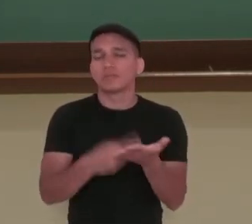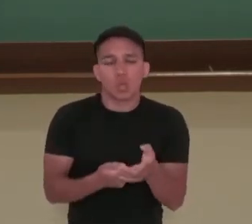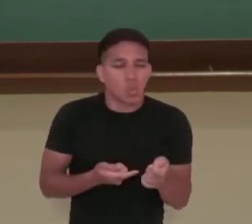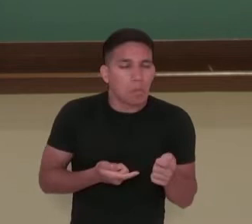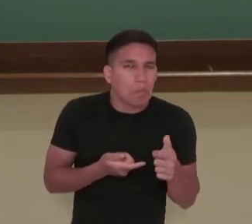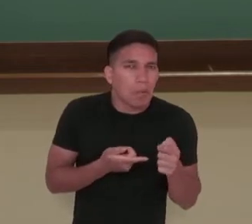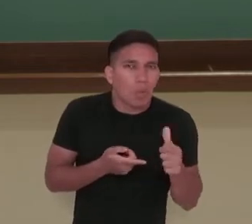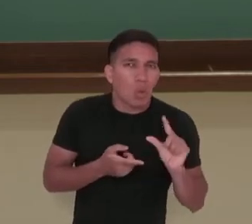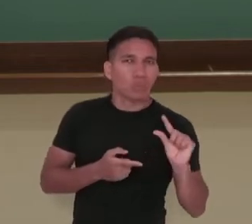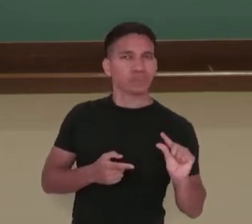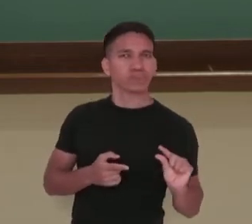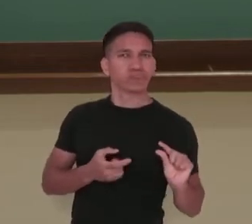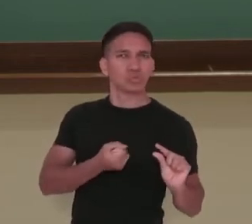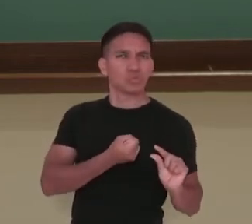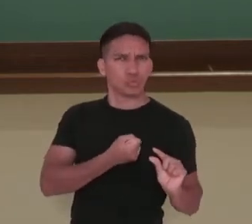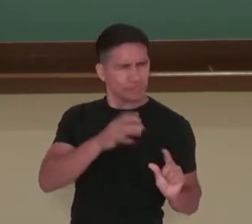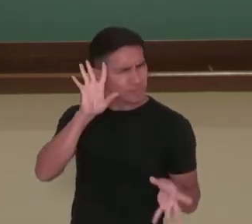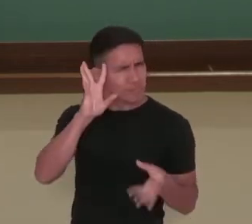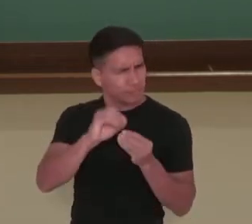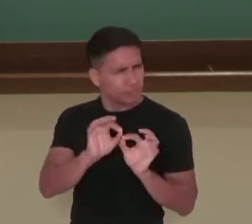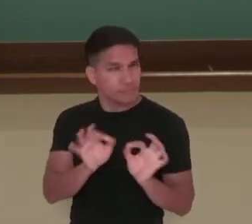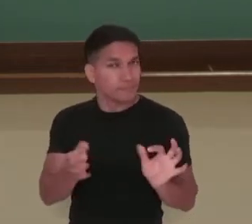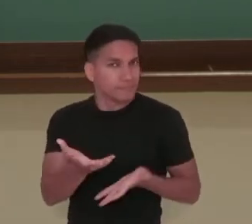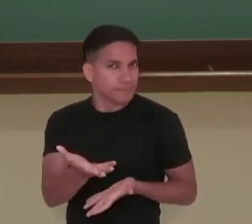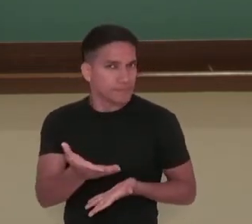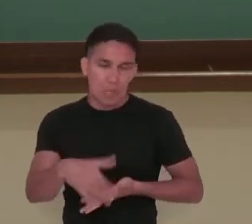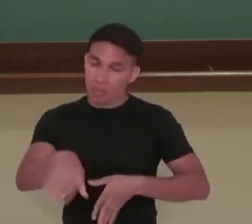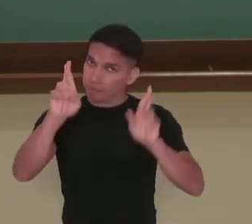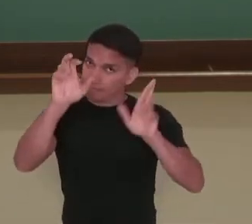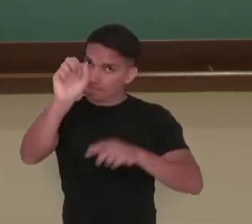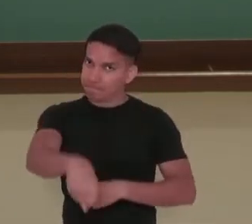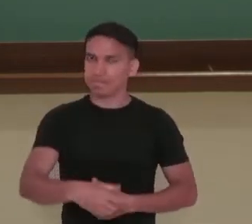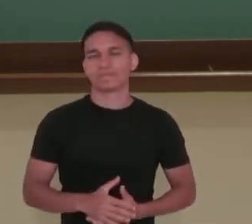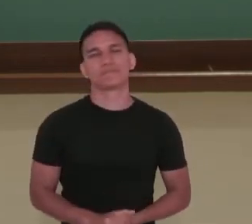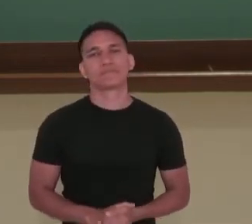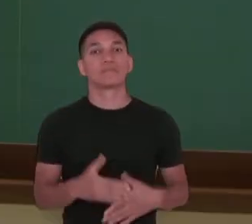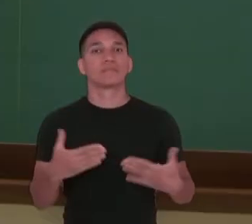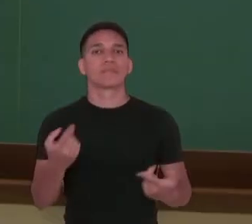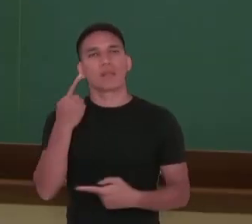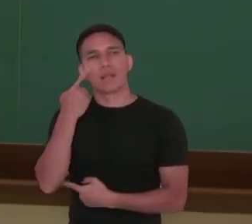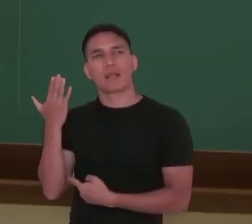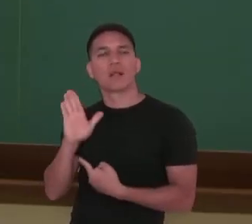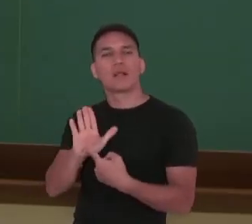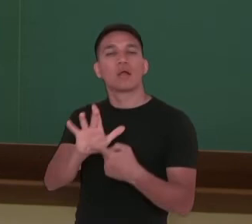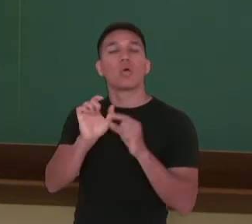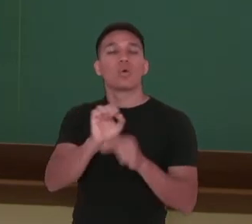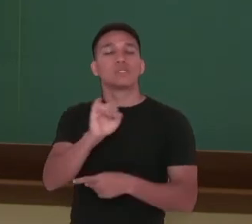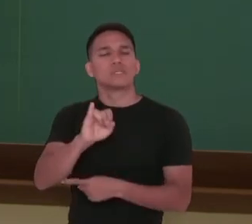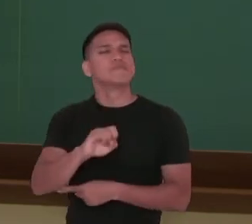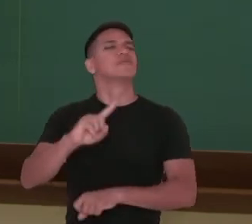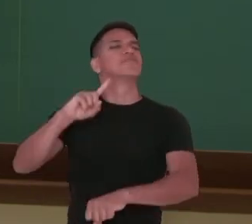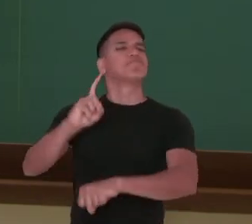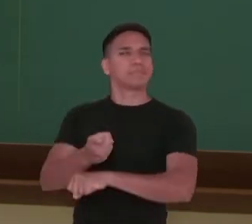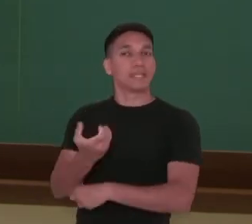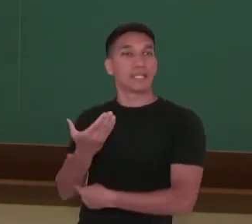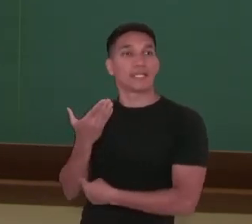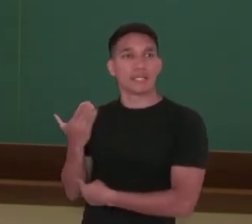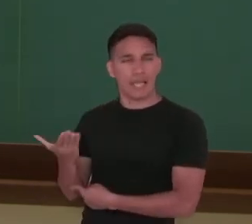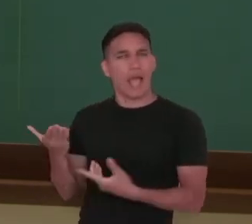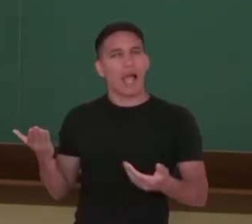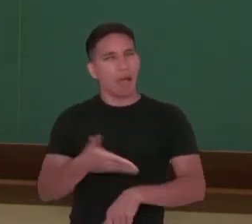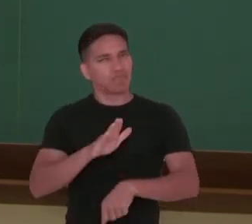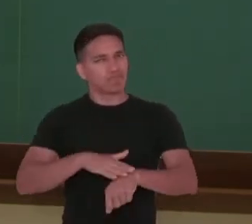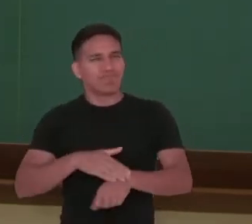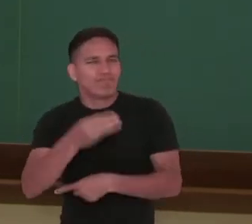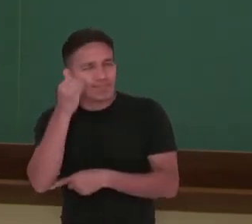pequenas. Dá para pegar isso de uma maneira bem simples? Eu espero que você tenha pegado. Galera, então assim, se você pegou essa parte, agora